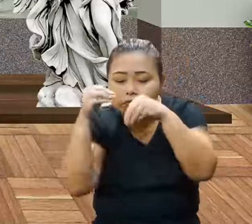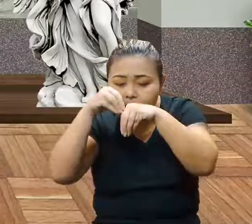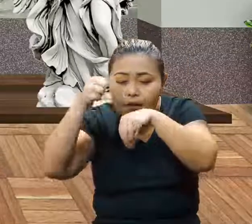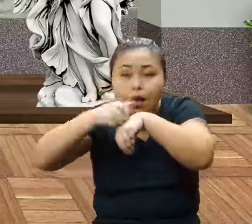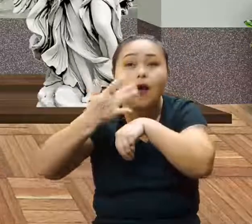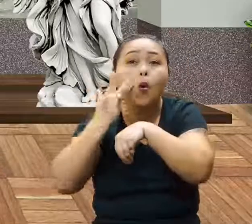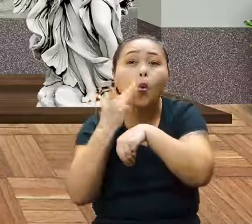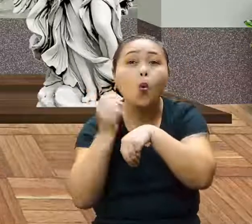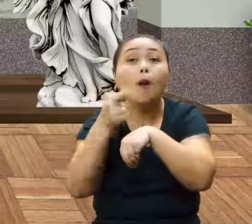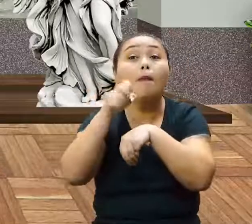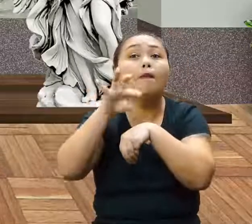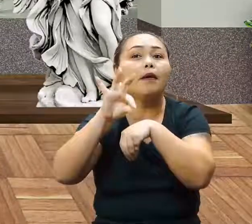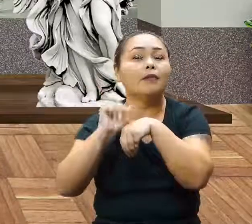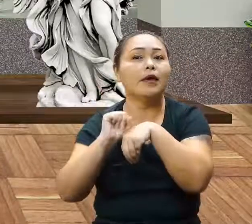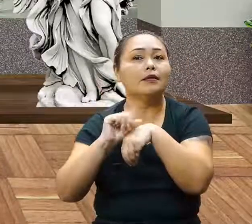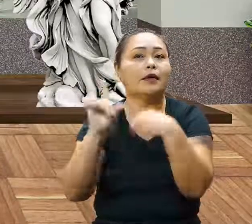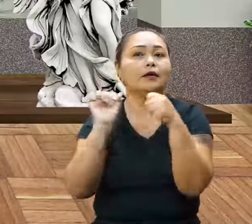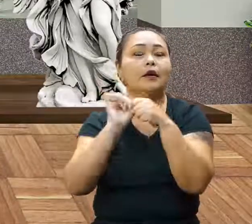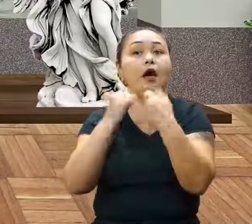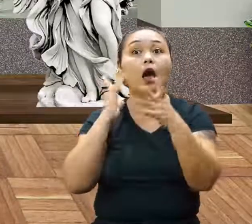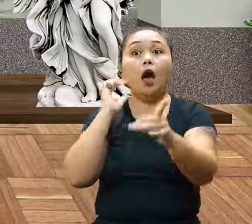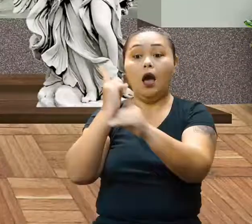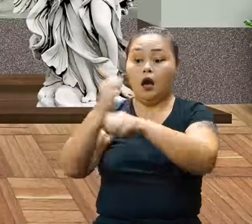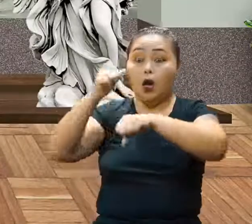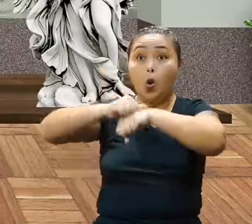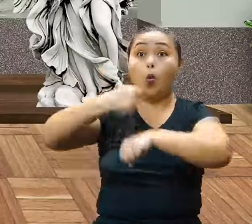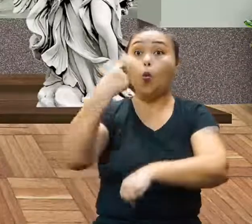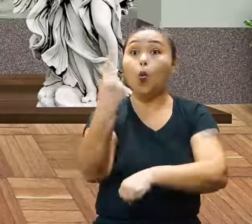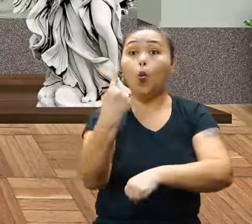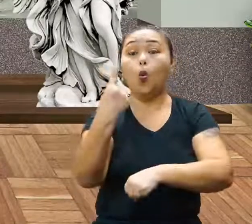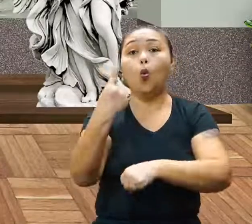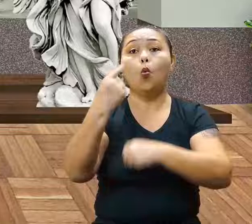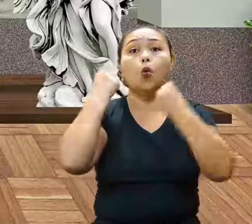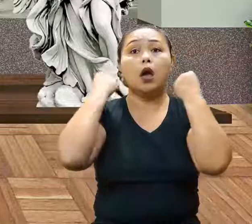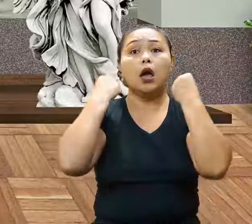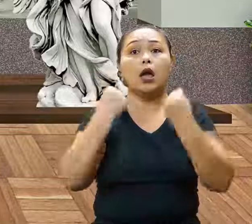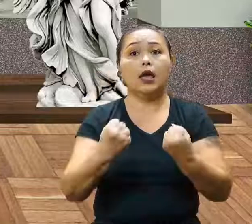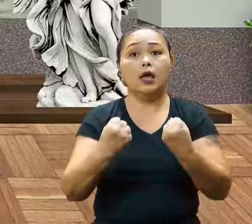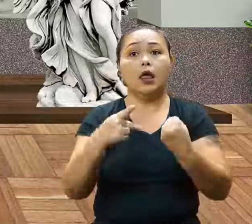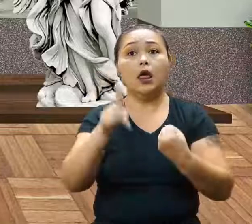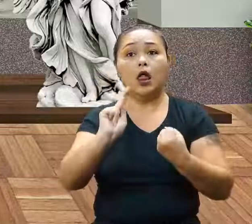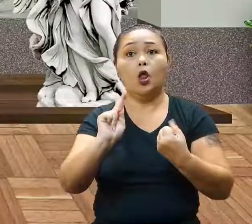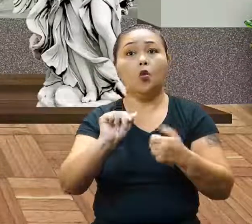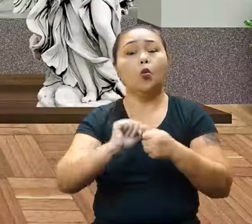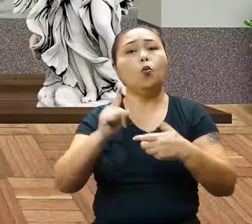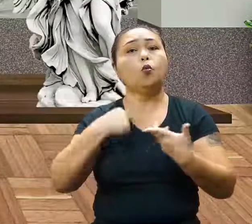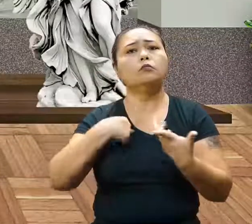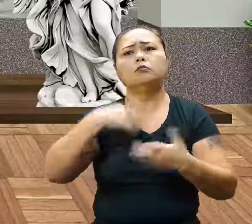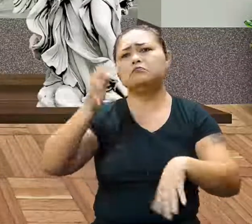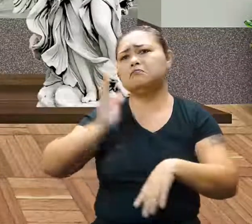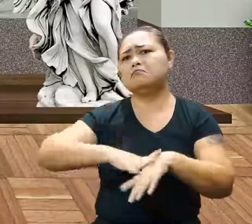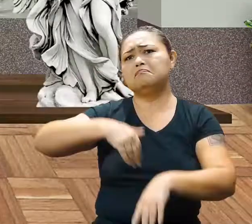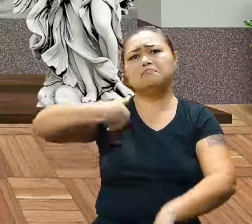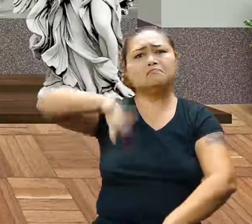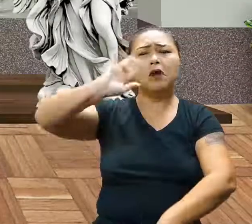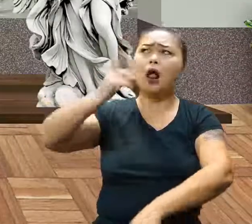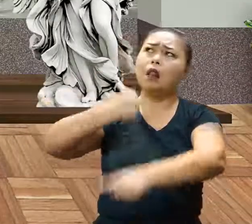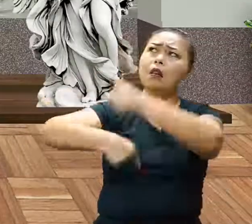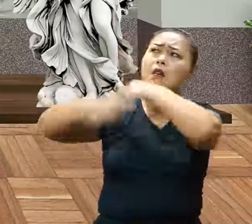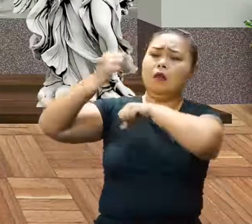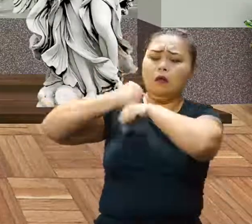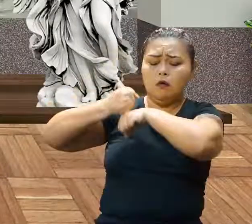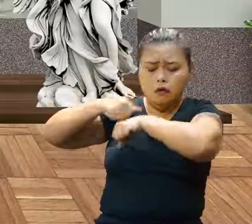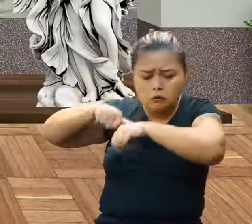descobriu aí uma pedra de ouro de 1 quilo. Nossa! Aí vai ter muito mais tempo no solo